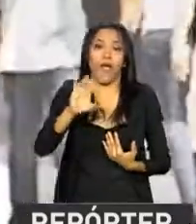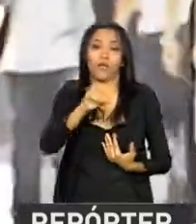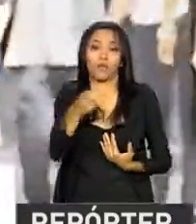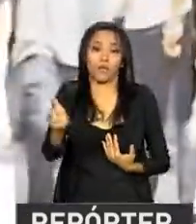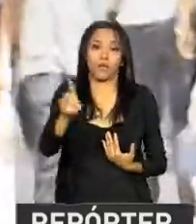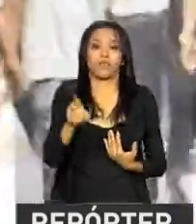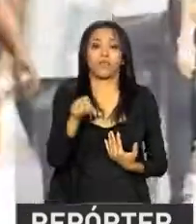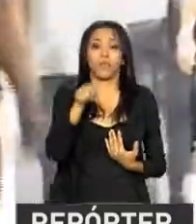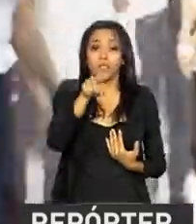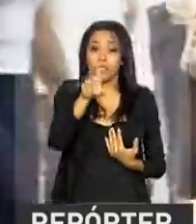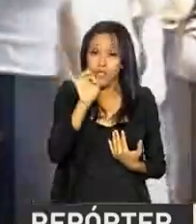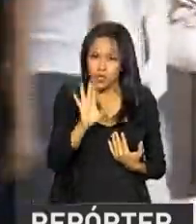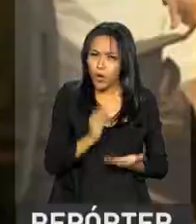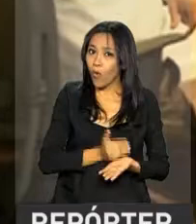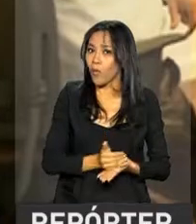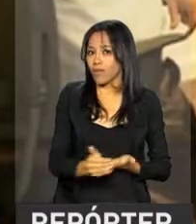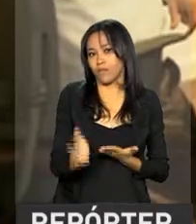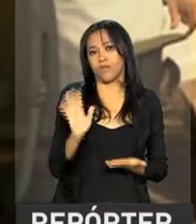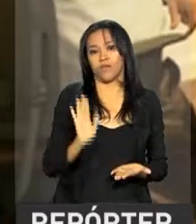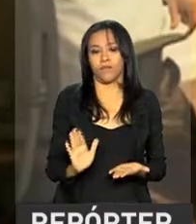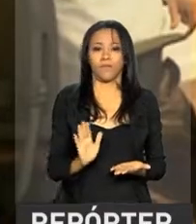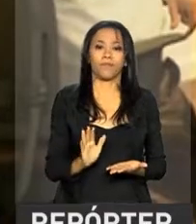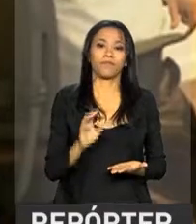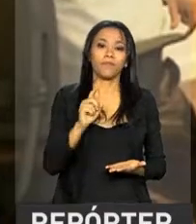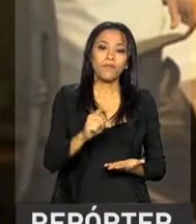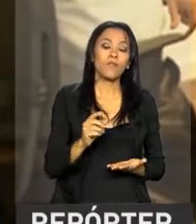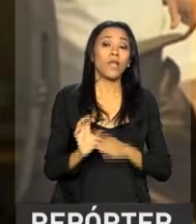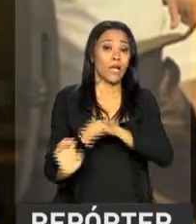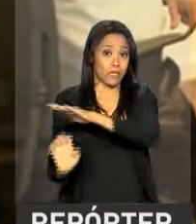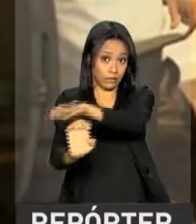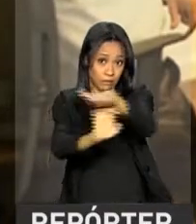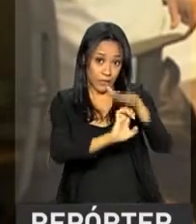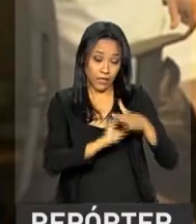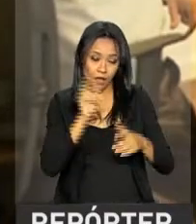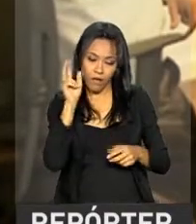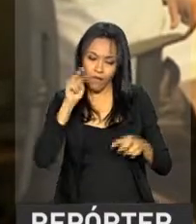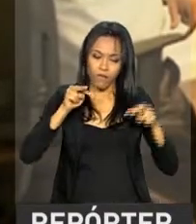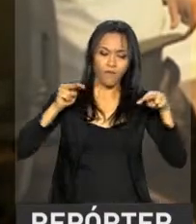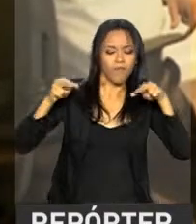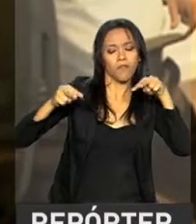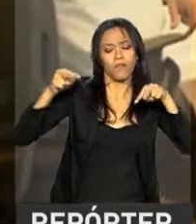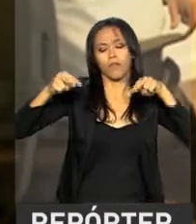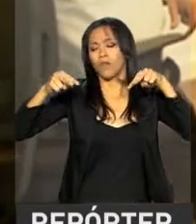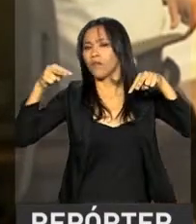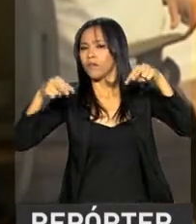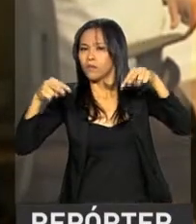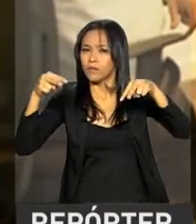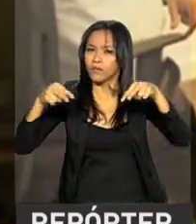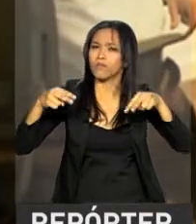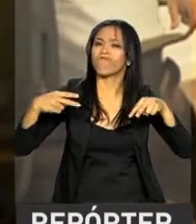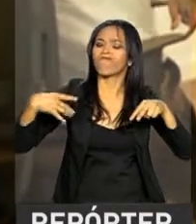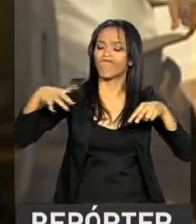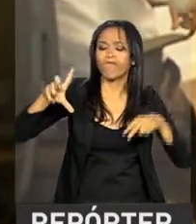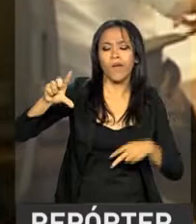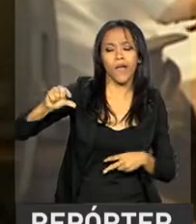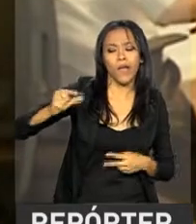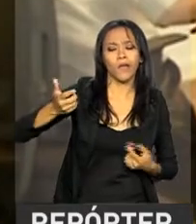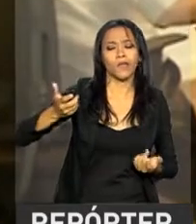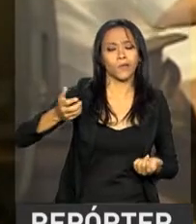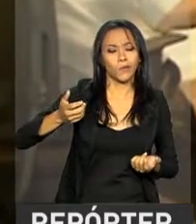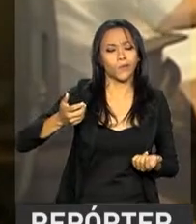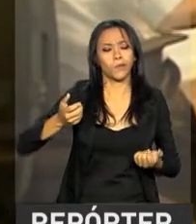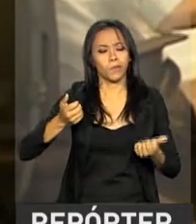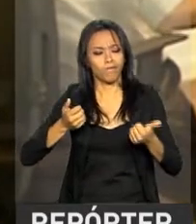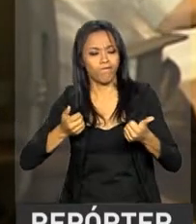esteja só no início os investidores já vendo esse ambiente de taxas dos mais mais baixo neste ritmo decrescente